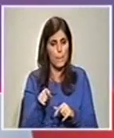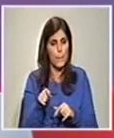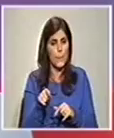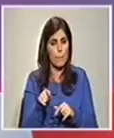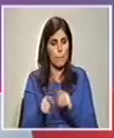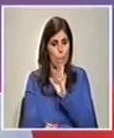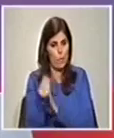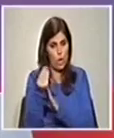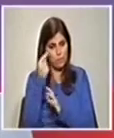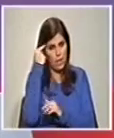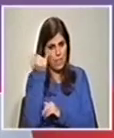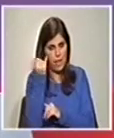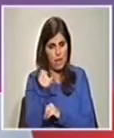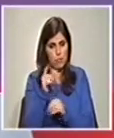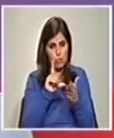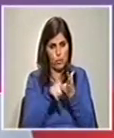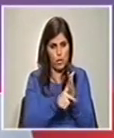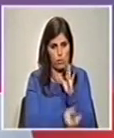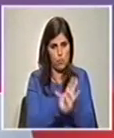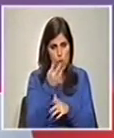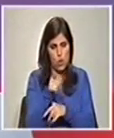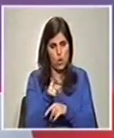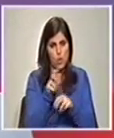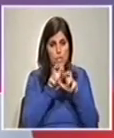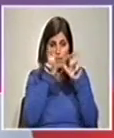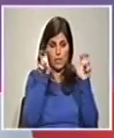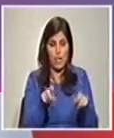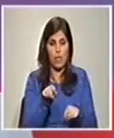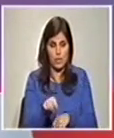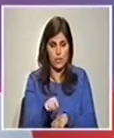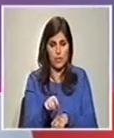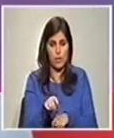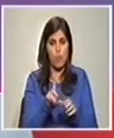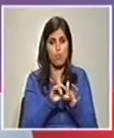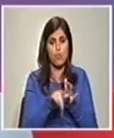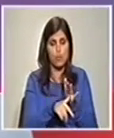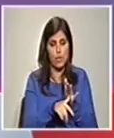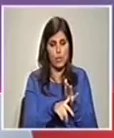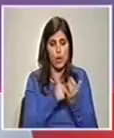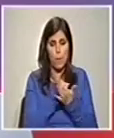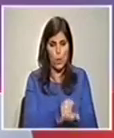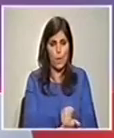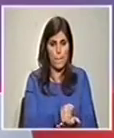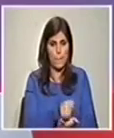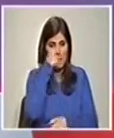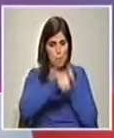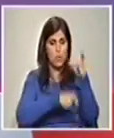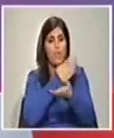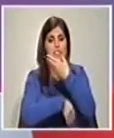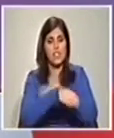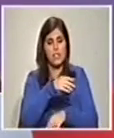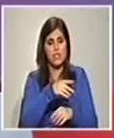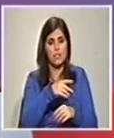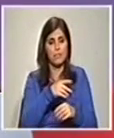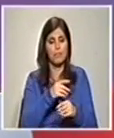Esta origem, este projeto que criou esta certificação, é um projeto que apoia pessoas com deficiência e apoia